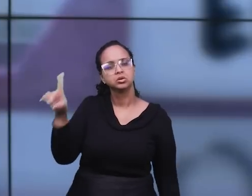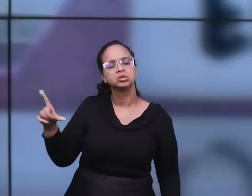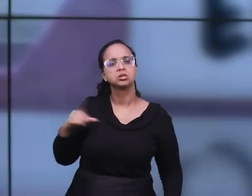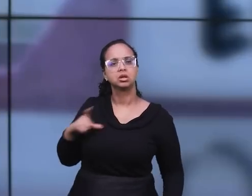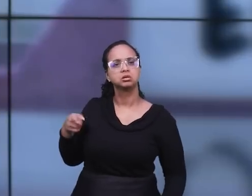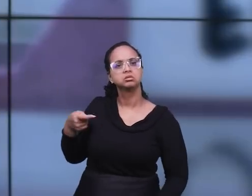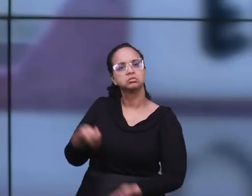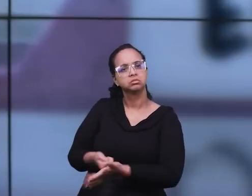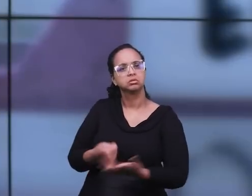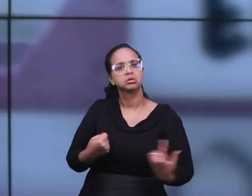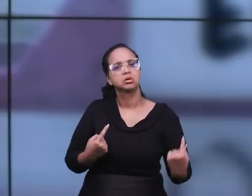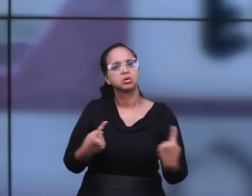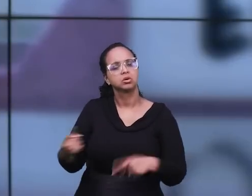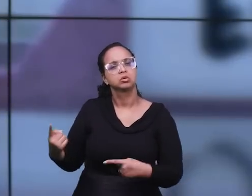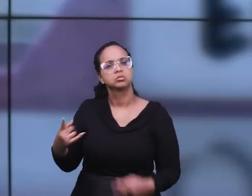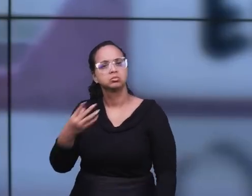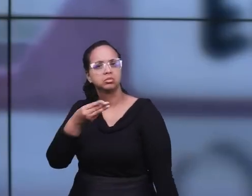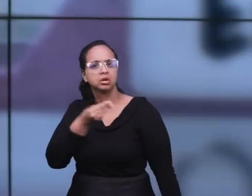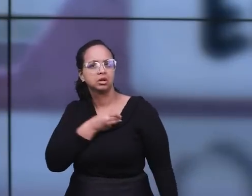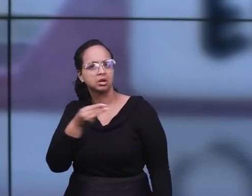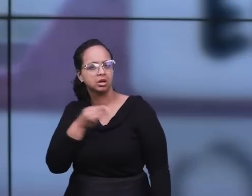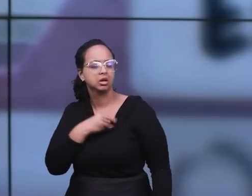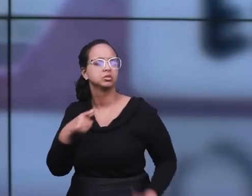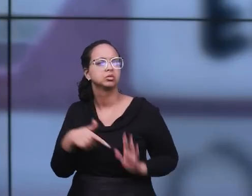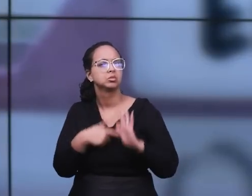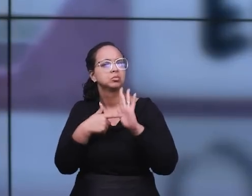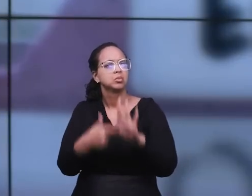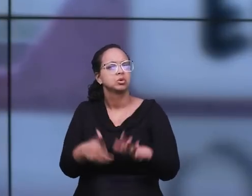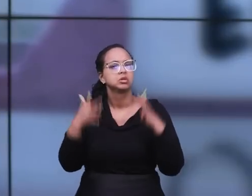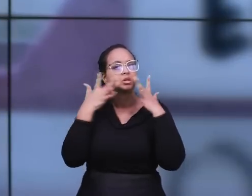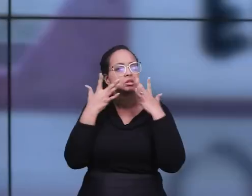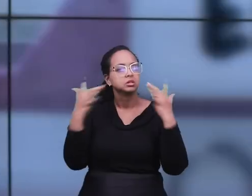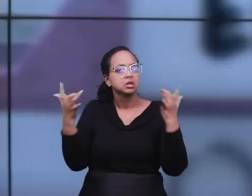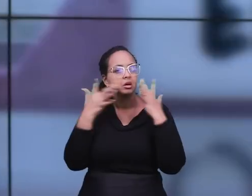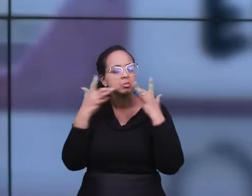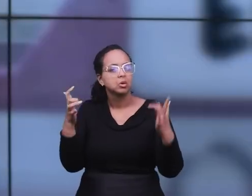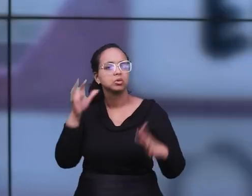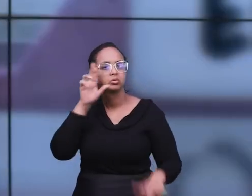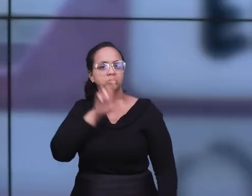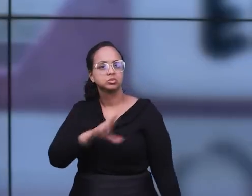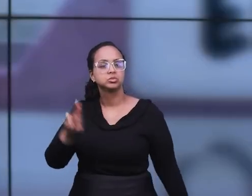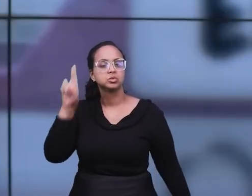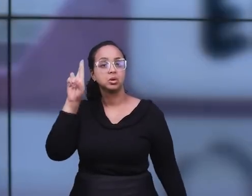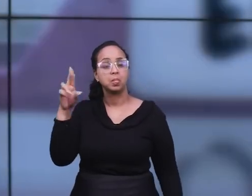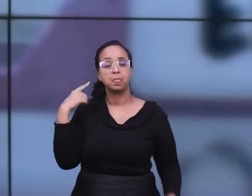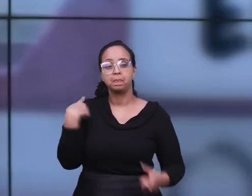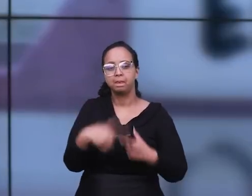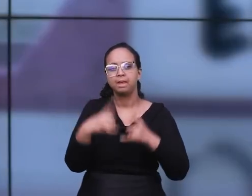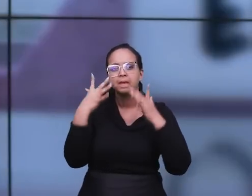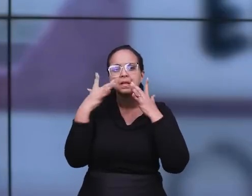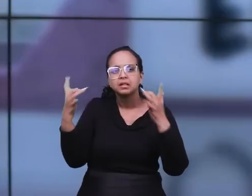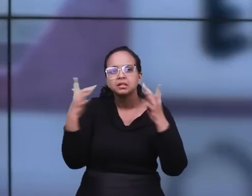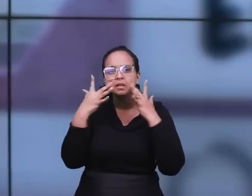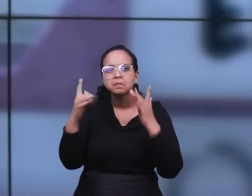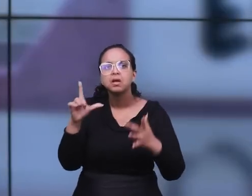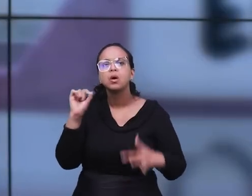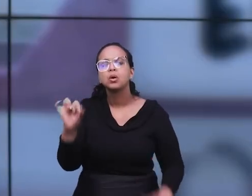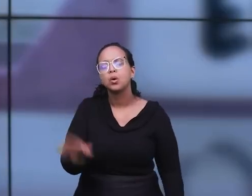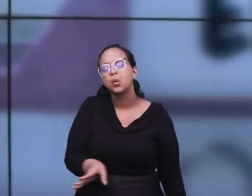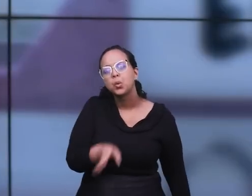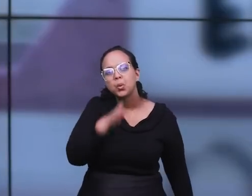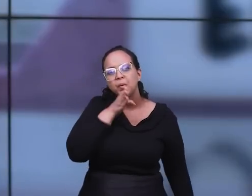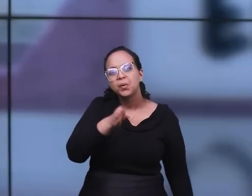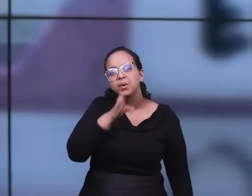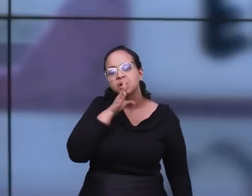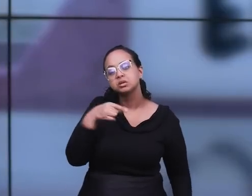nos posicionar contra o pecado. Essa é uma demonstração do temor do Senhor. Temer a Deus é